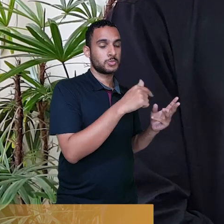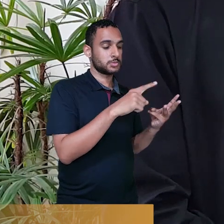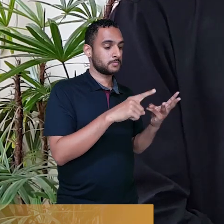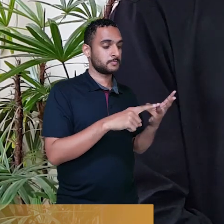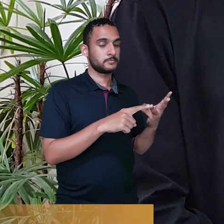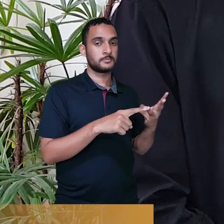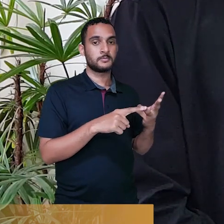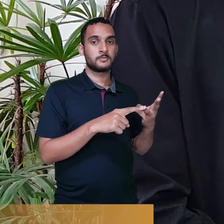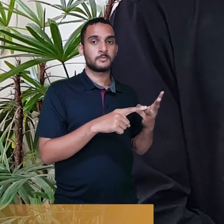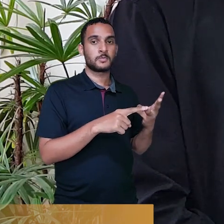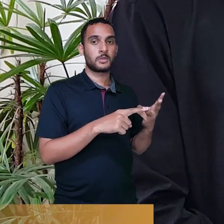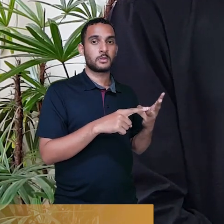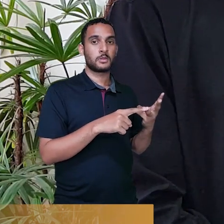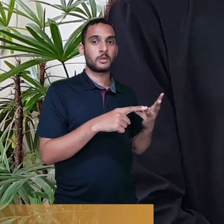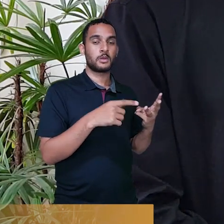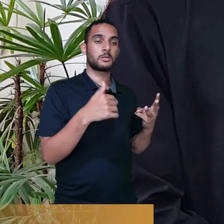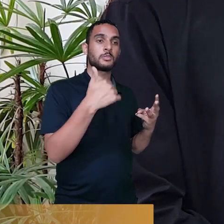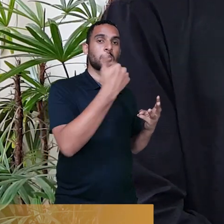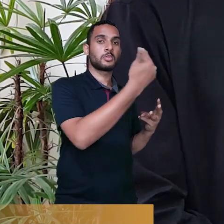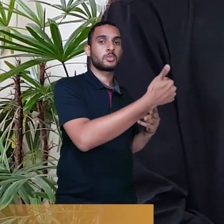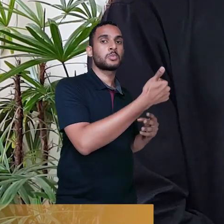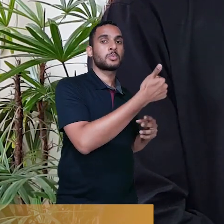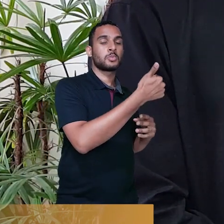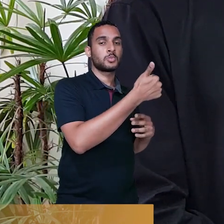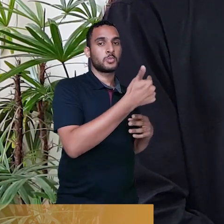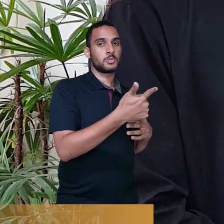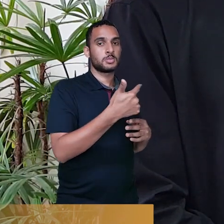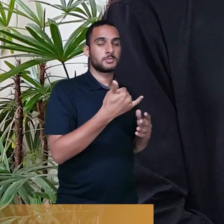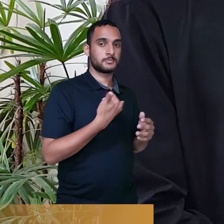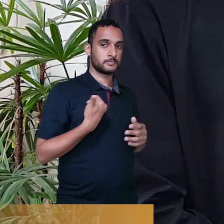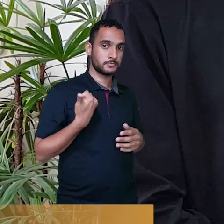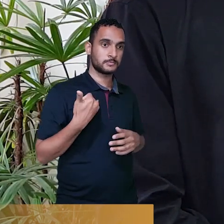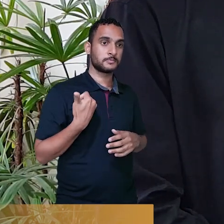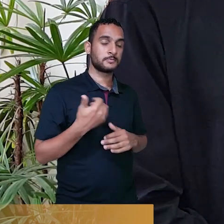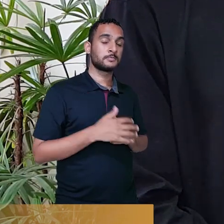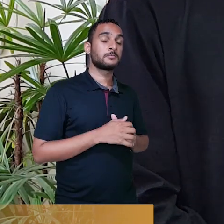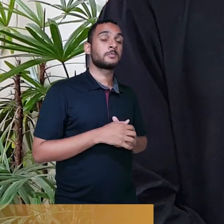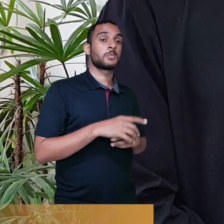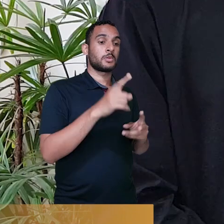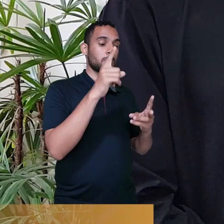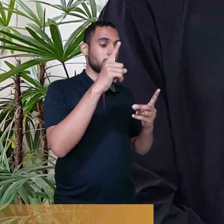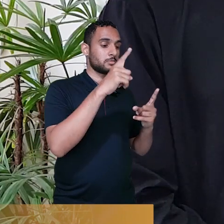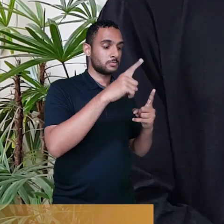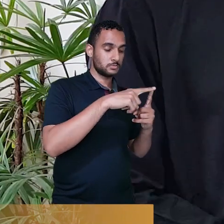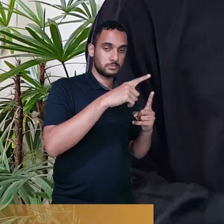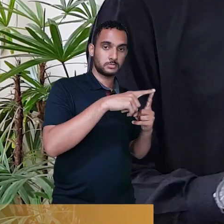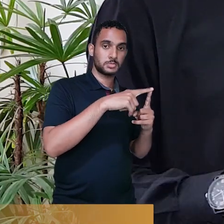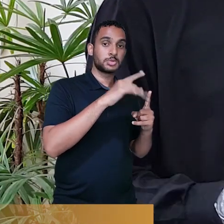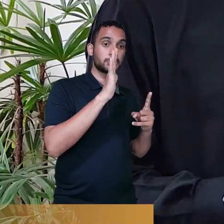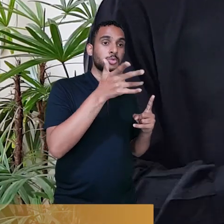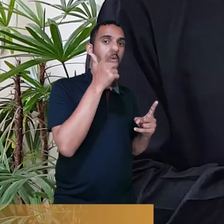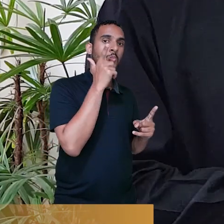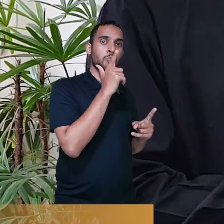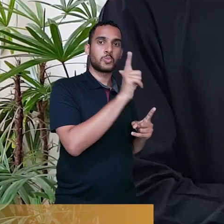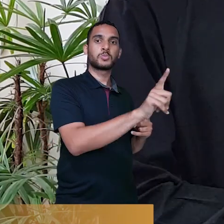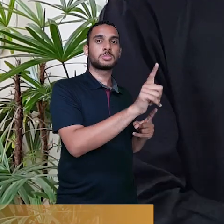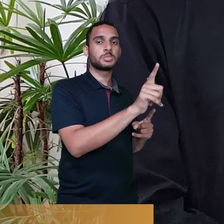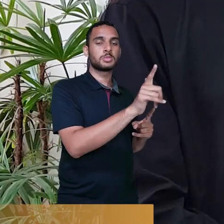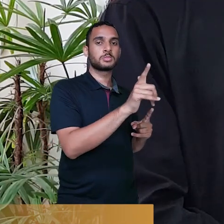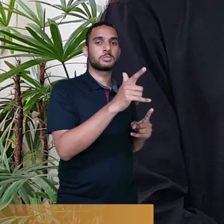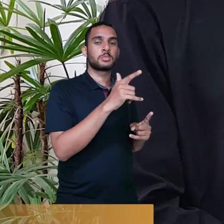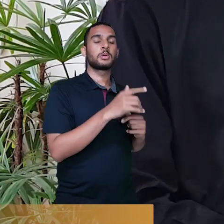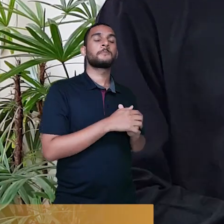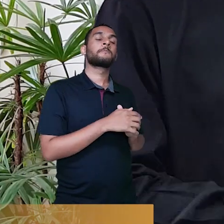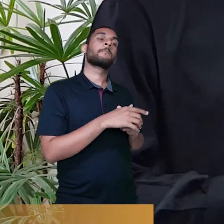até 11 anos e uma que vai até aos 12 anos são três módulos assim é neste primeiro módulo nós estamos já